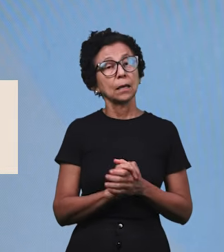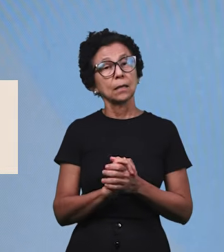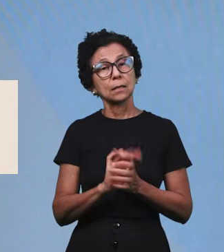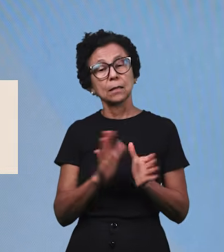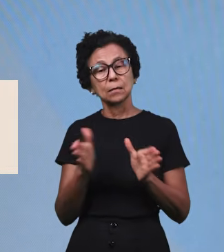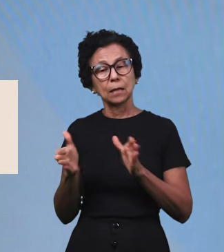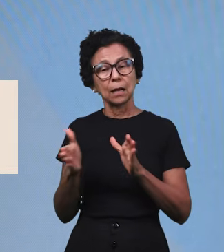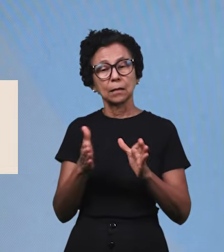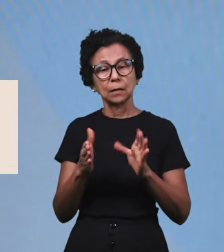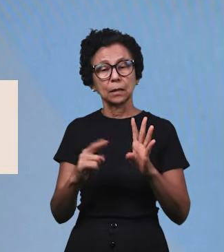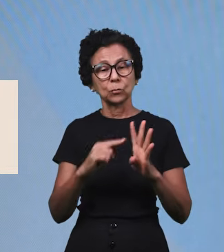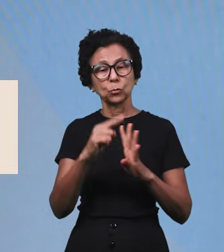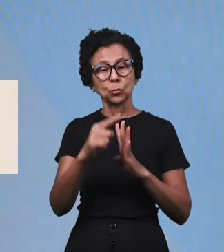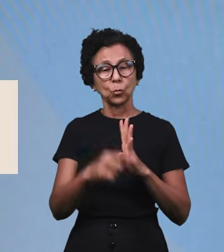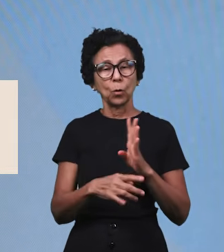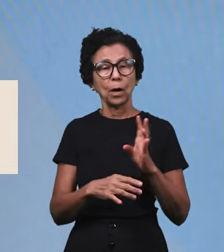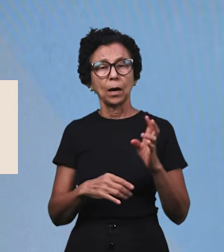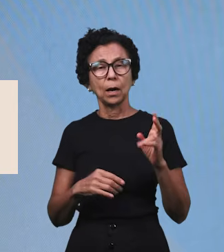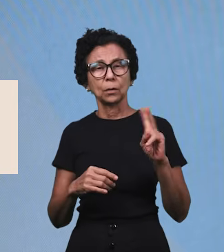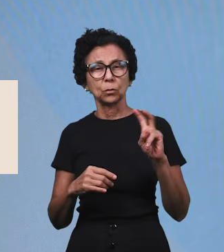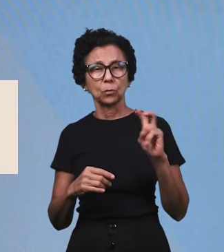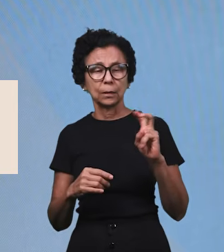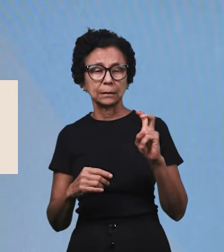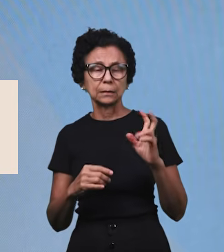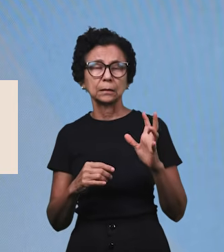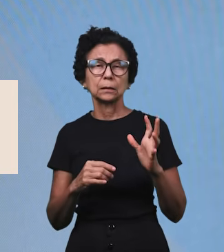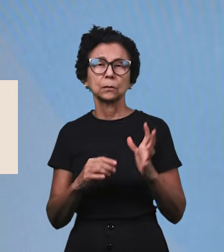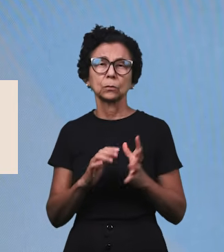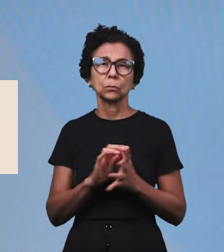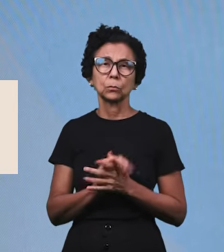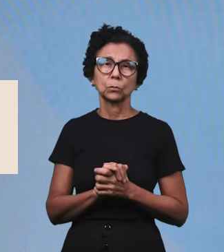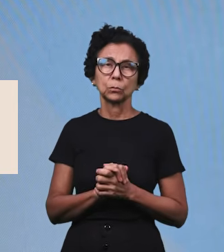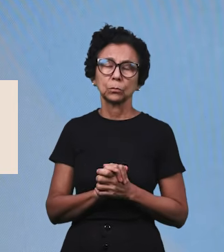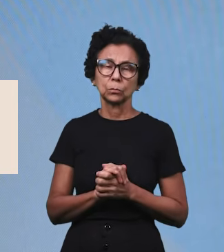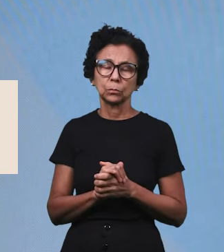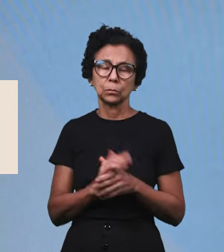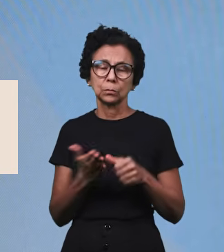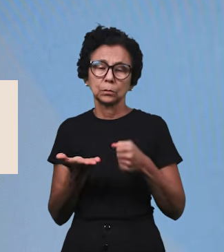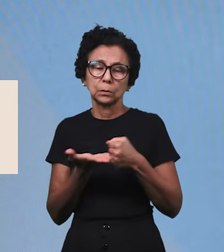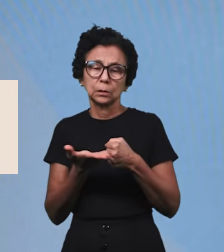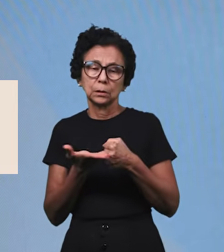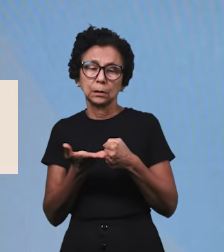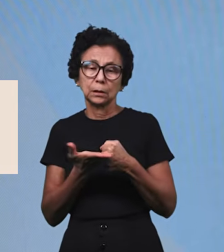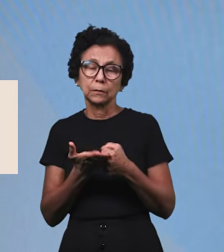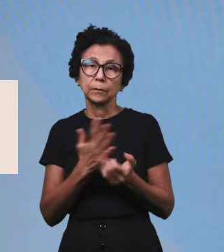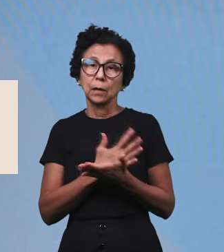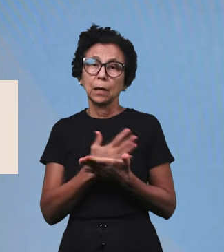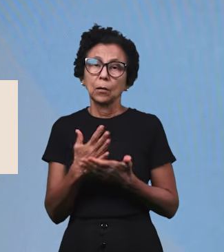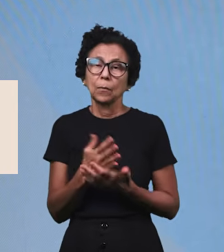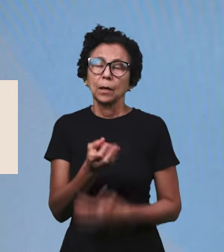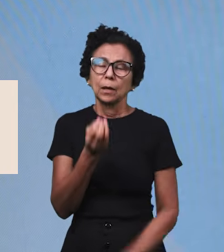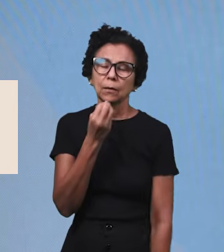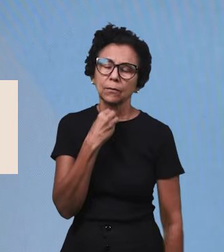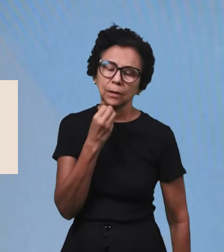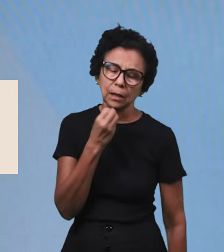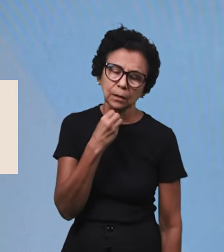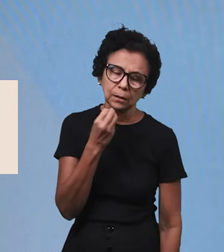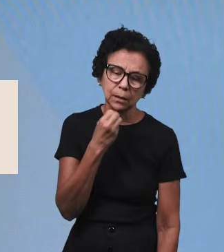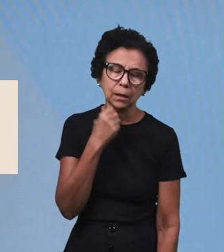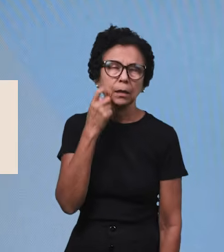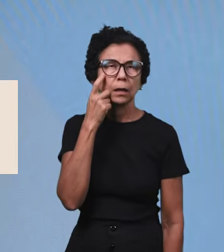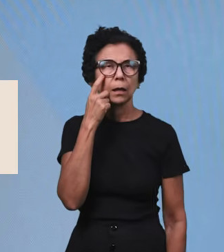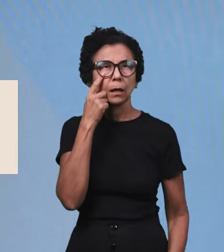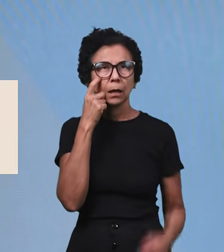nessas fases eles costumam ter cansaço, fraqueza, aí vem a anemia, que ele fica mais branquinho, né? O